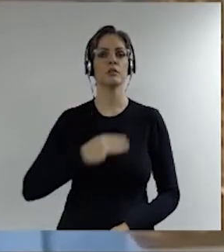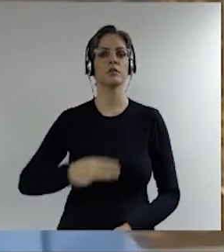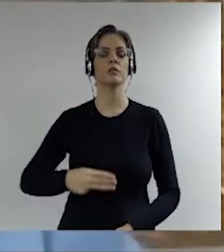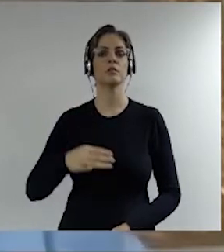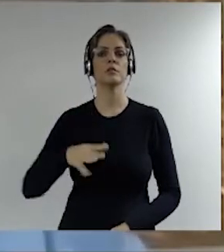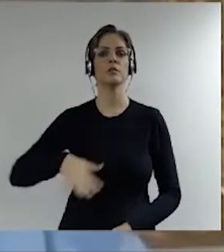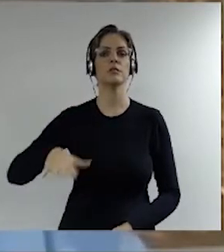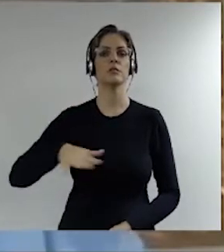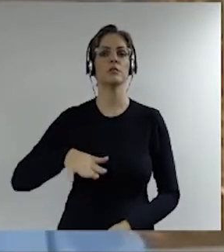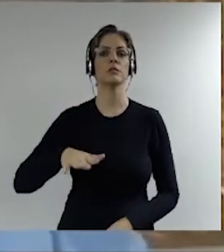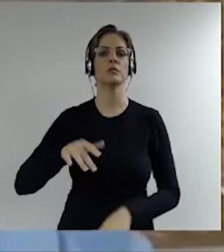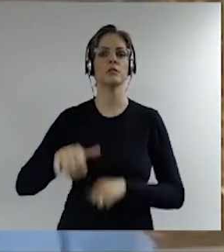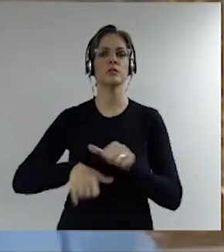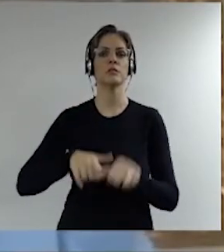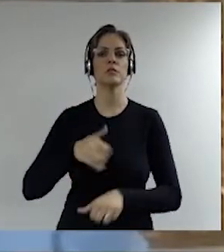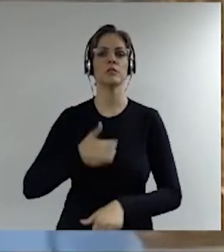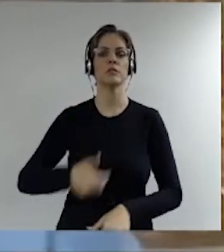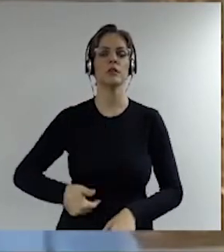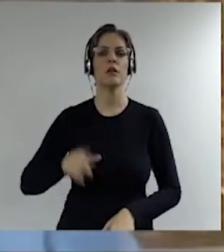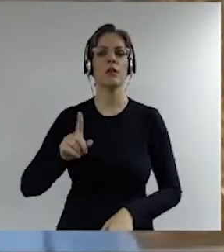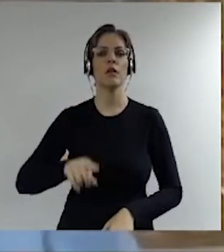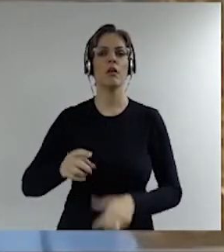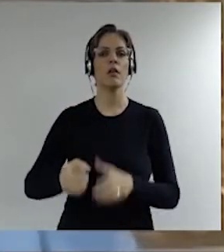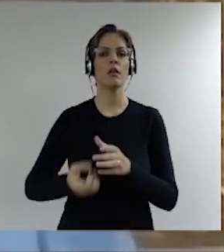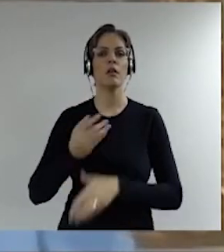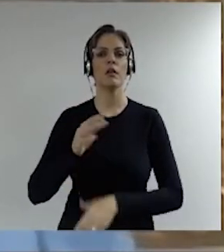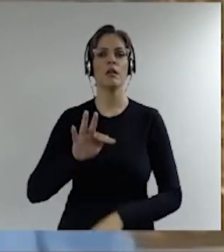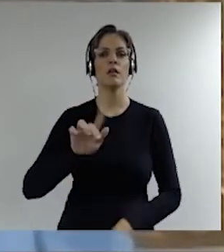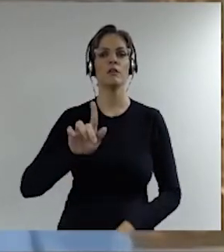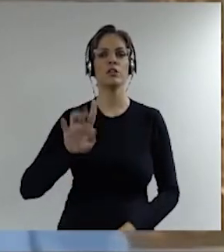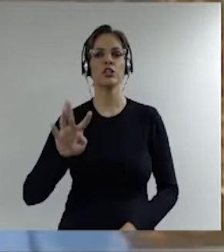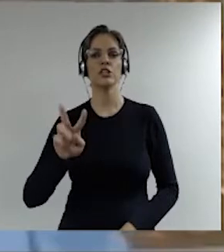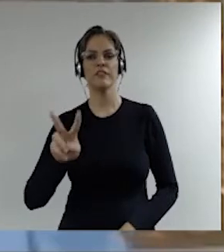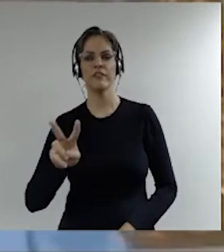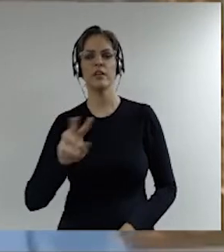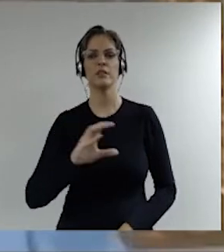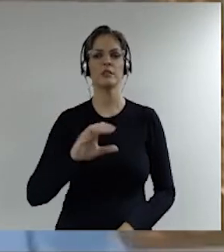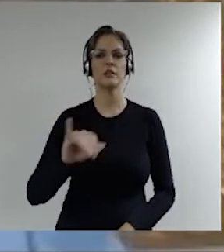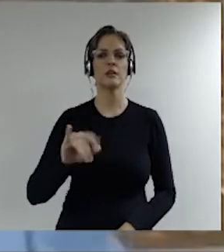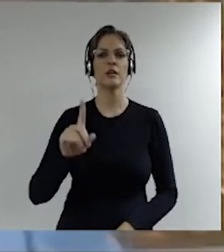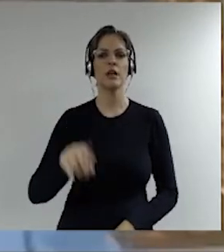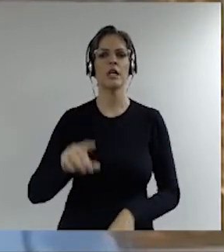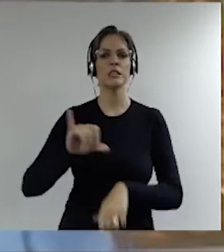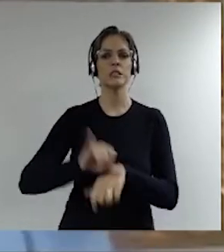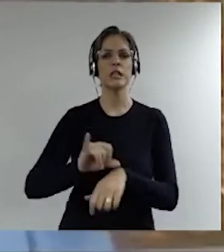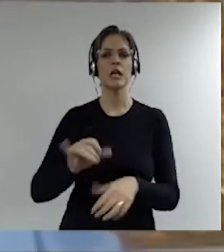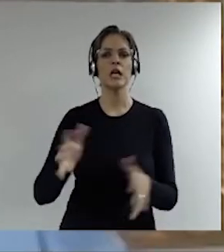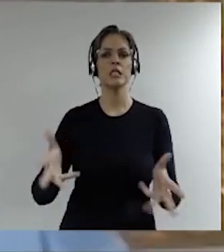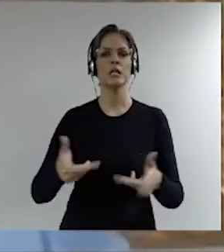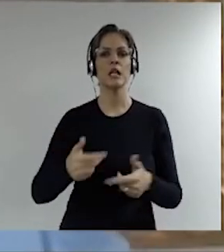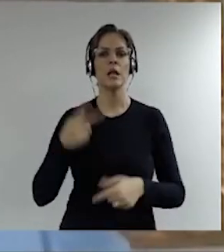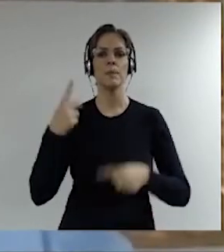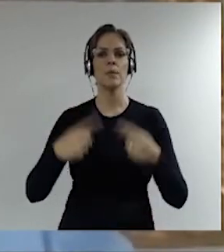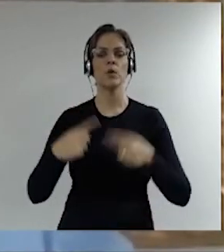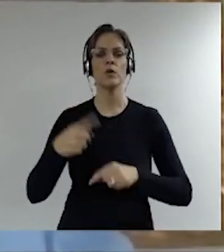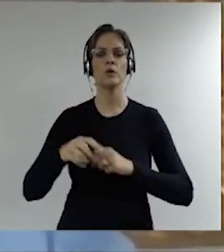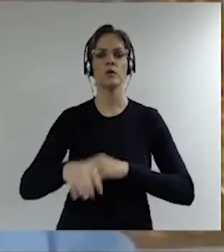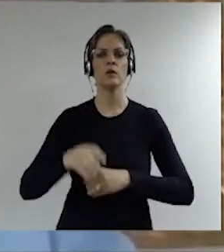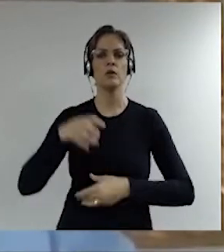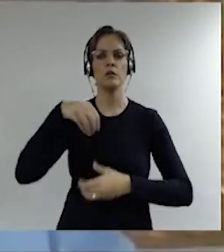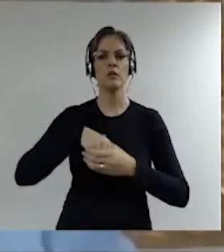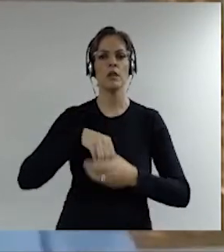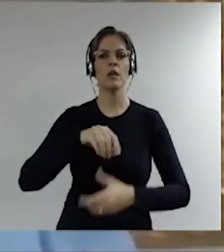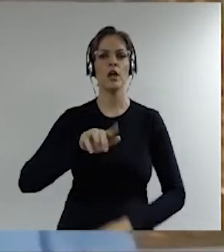Reforma do Estado, é fundadora e diretora da FGV-CI, que é o Centro de Excelência e Inovação em Políticas Educacionais da Fundação